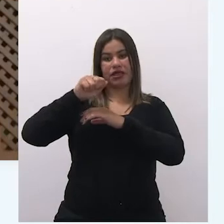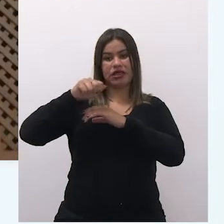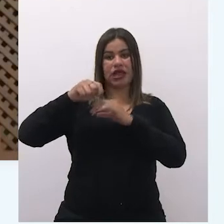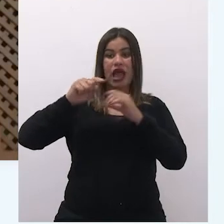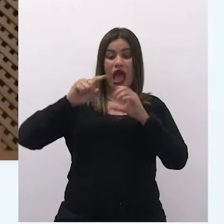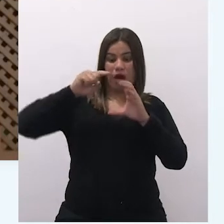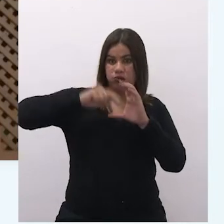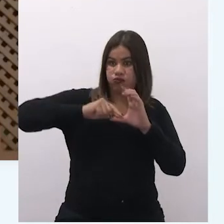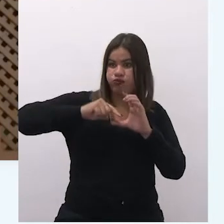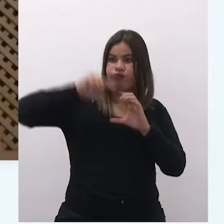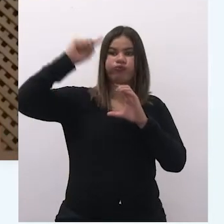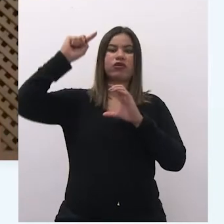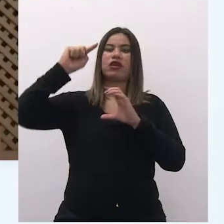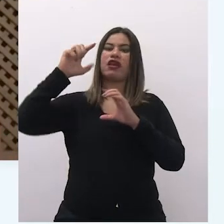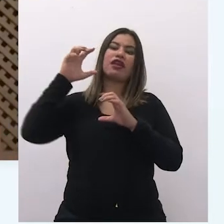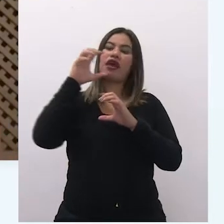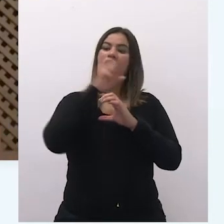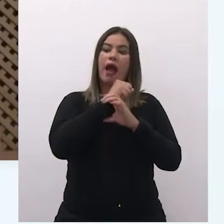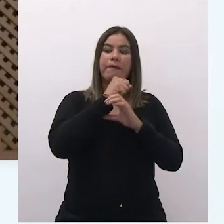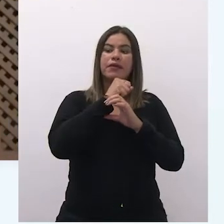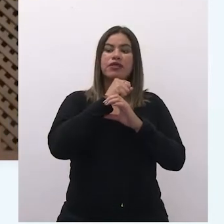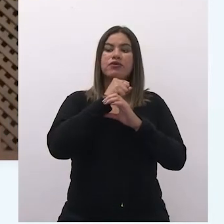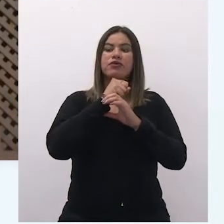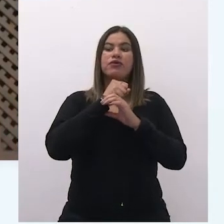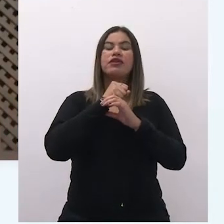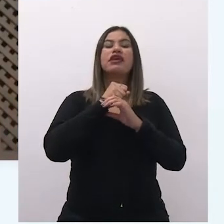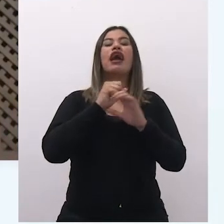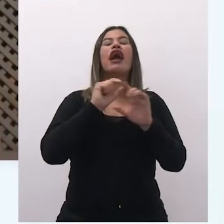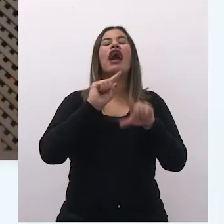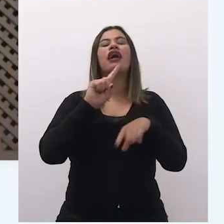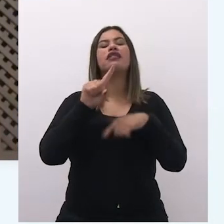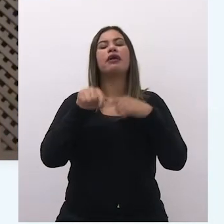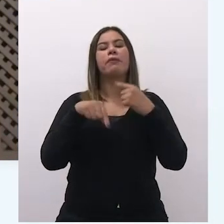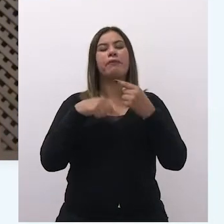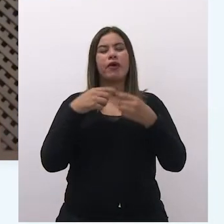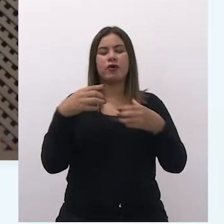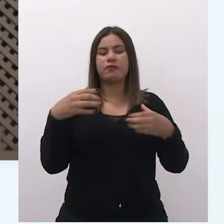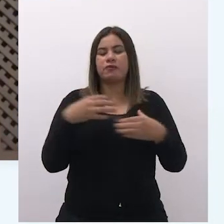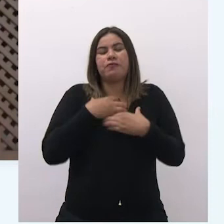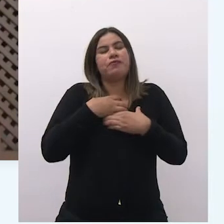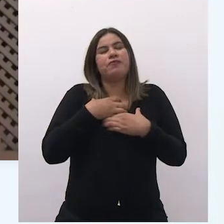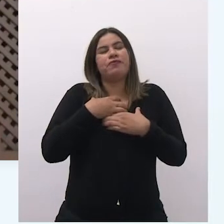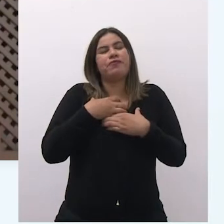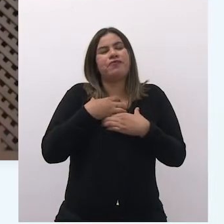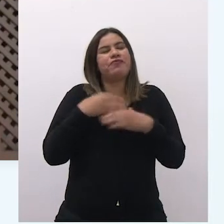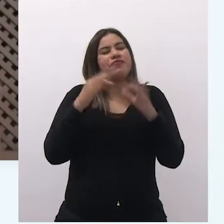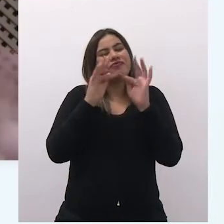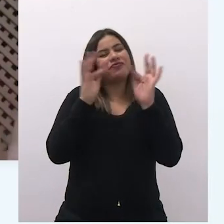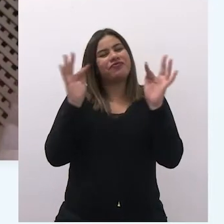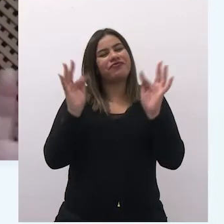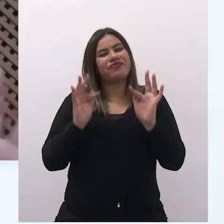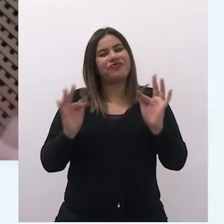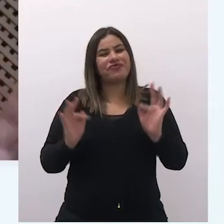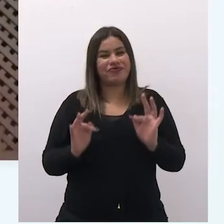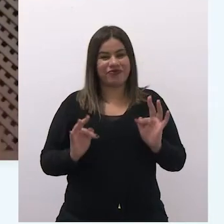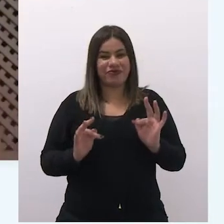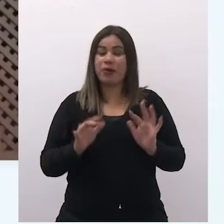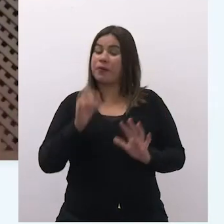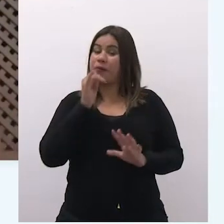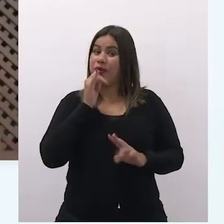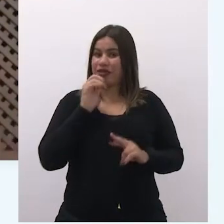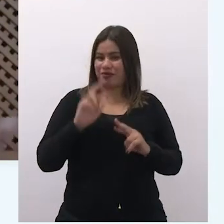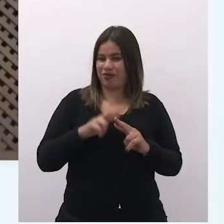subiu rapidinho, ela agiu, né? E aí nós nos sentimos felizes, né? Vamos pensar aqui na questão de